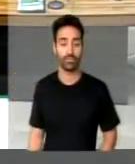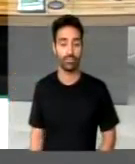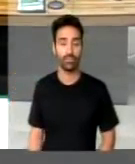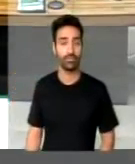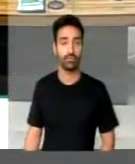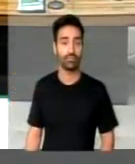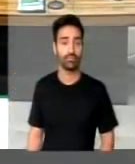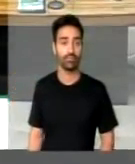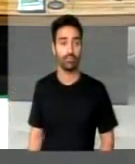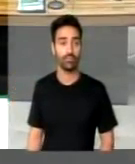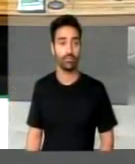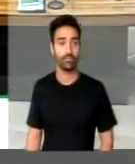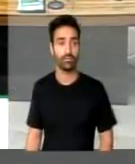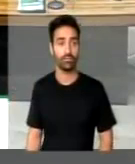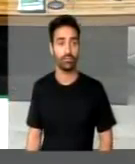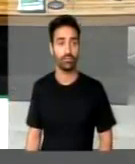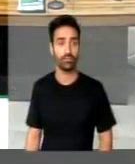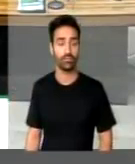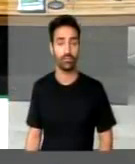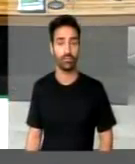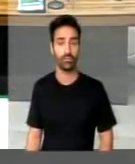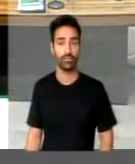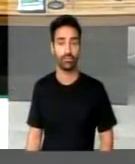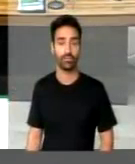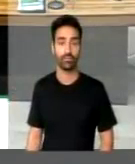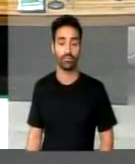temos dois idealistas.